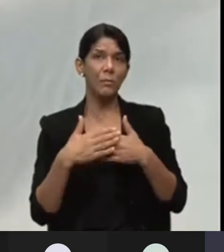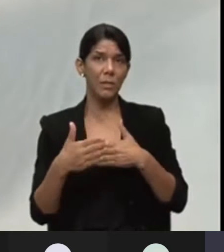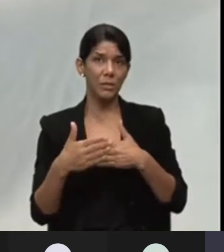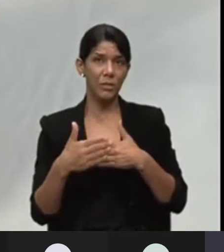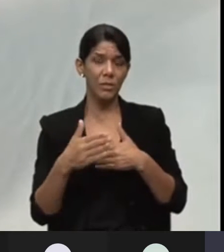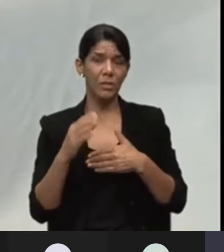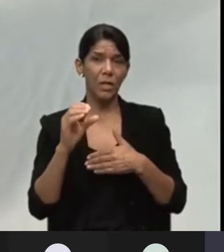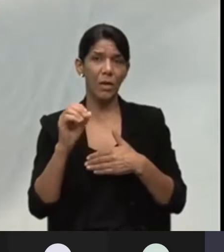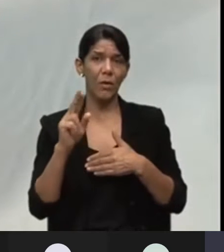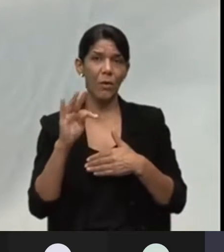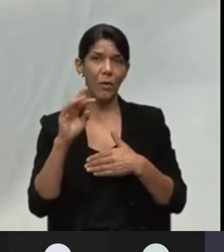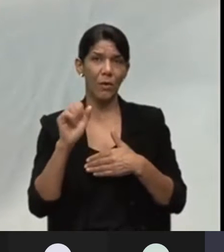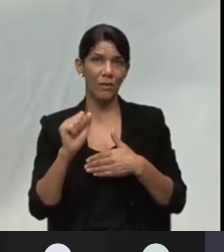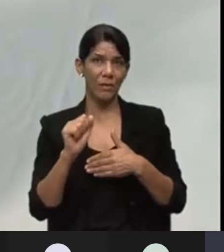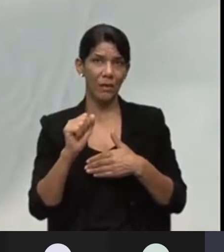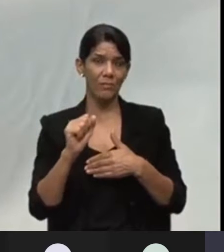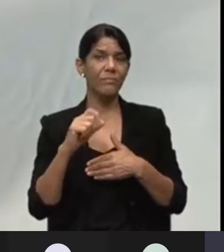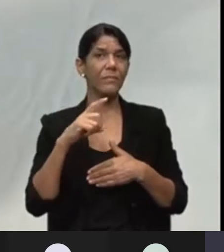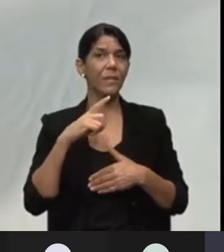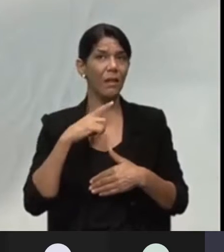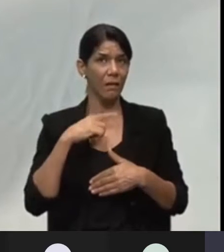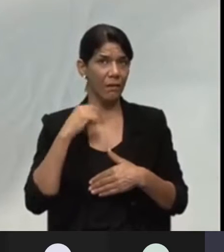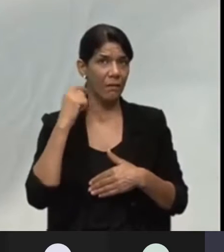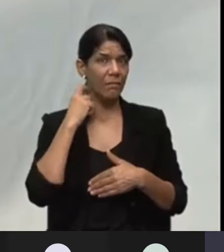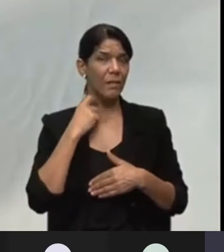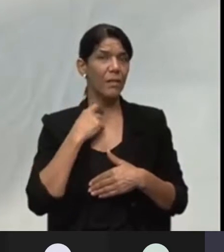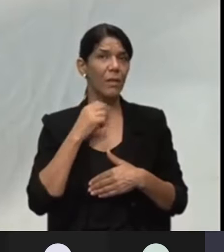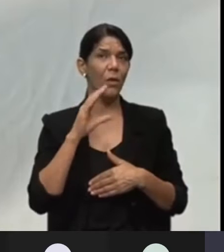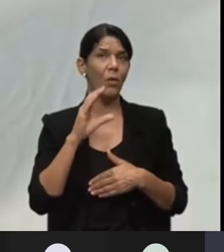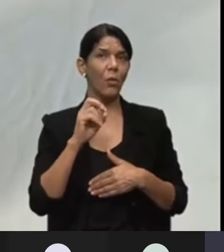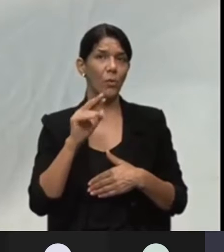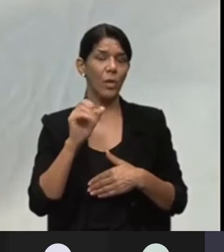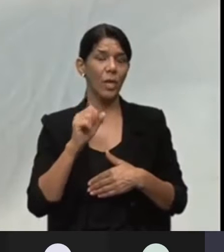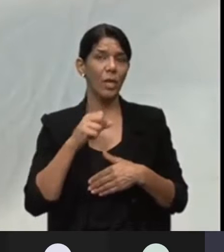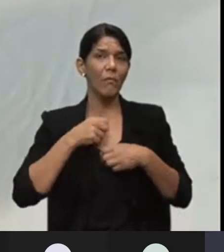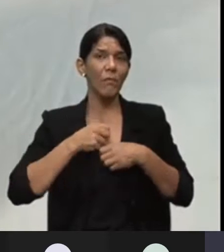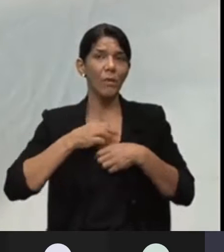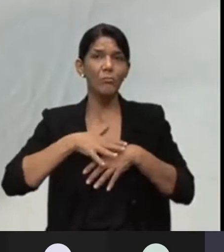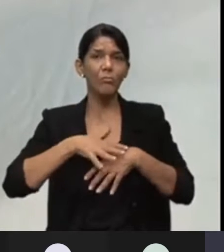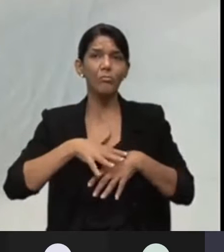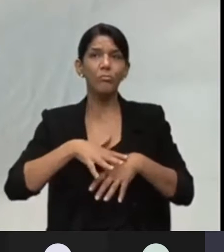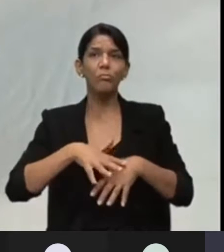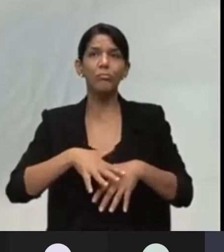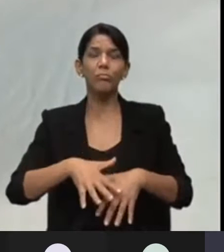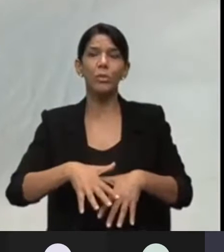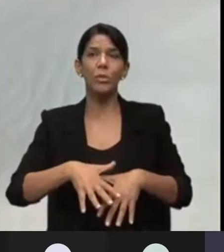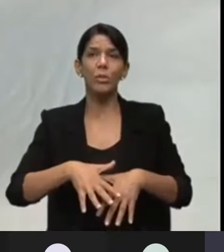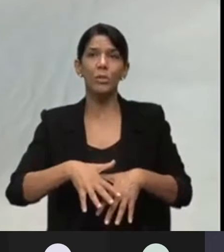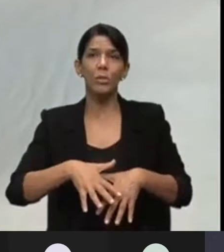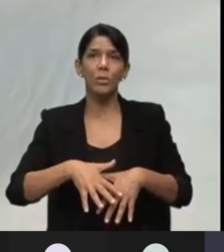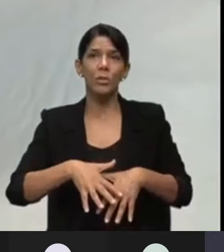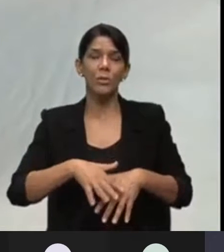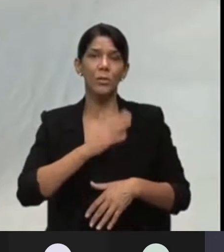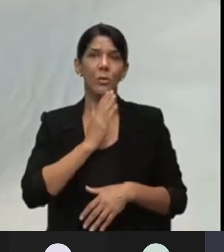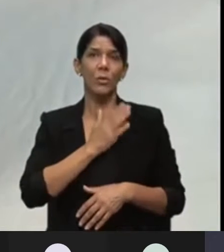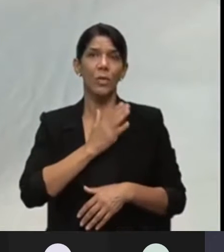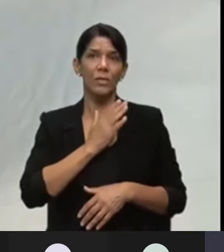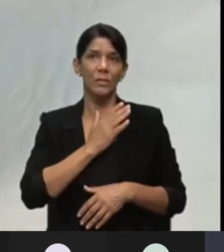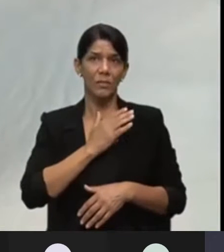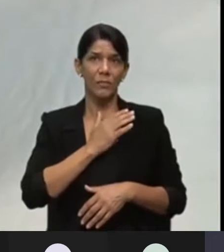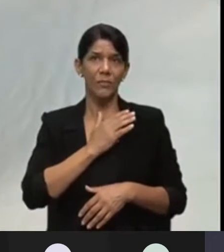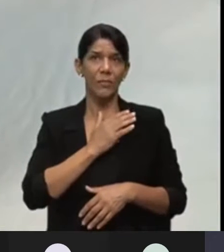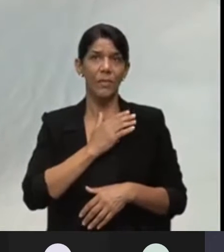da artéria aorta. Aí nós temos, né, também a artéria coronária, vai suprir toda a parede do